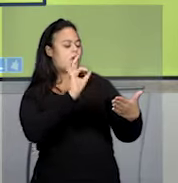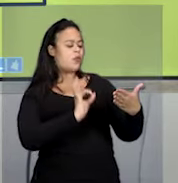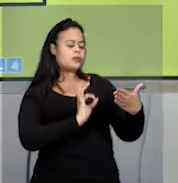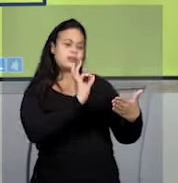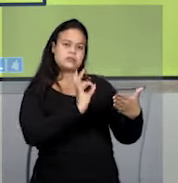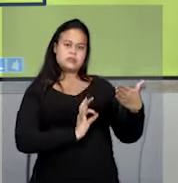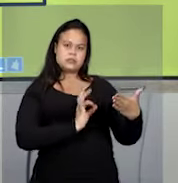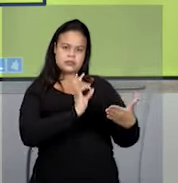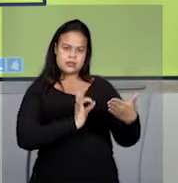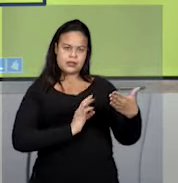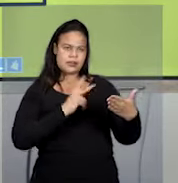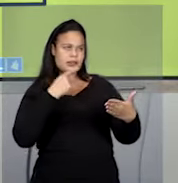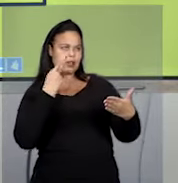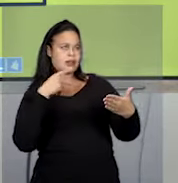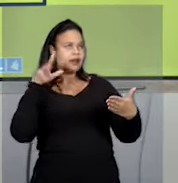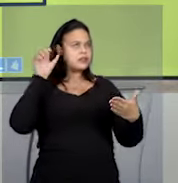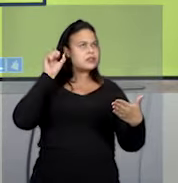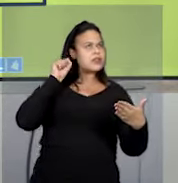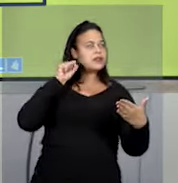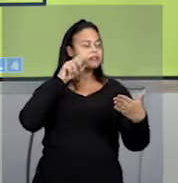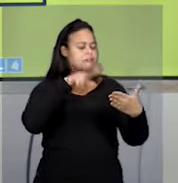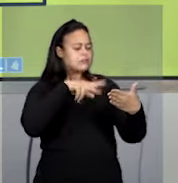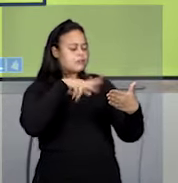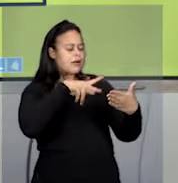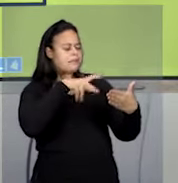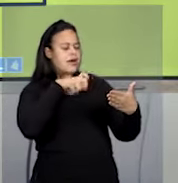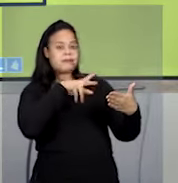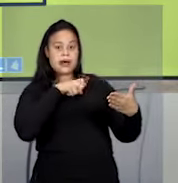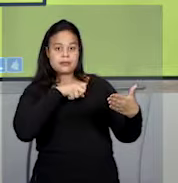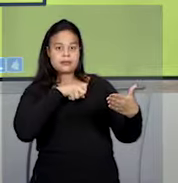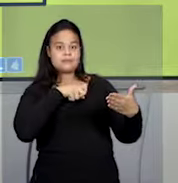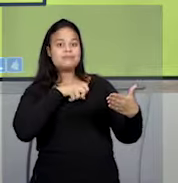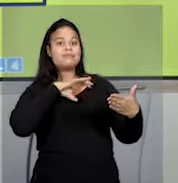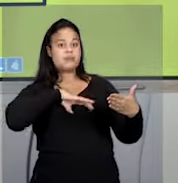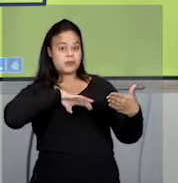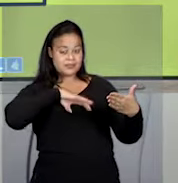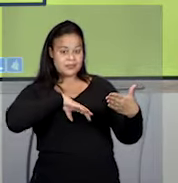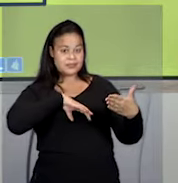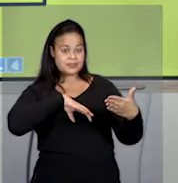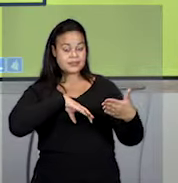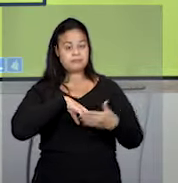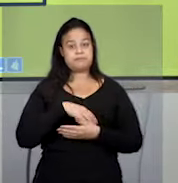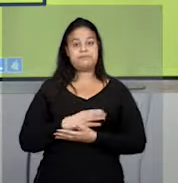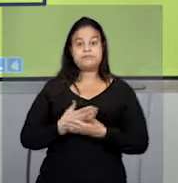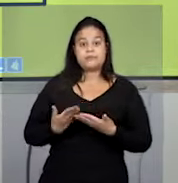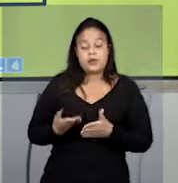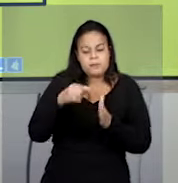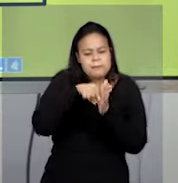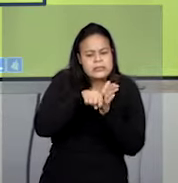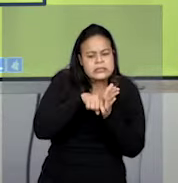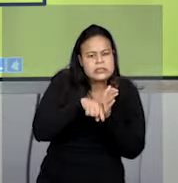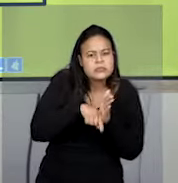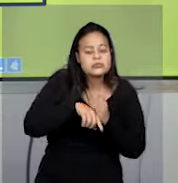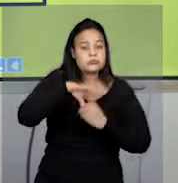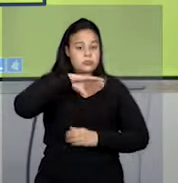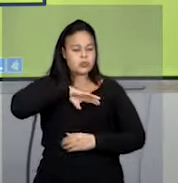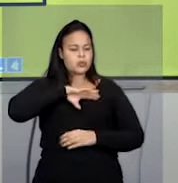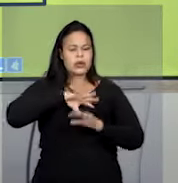E algumas pessoas, alguns doutores da linguagem, organizaram a língua há muito